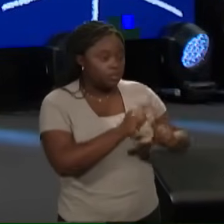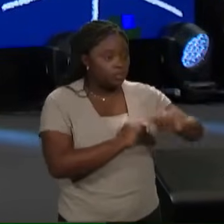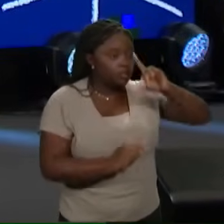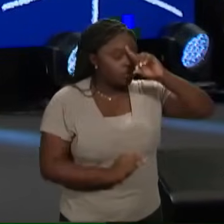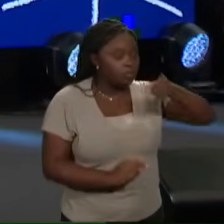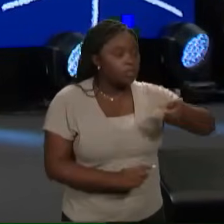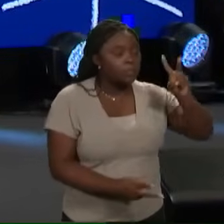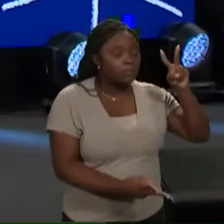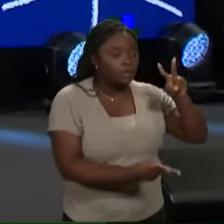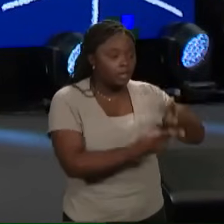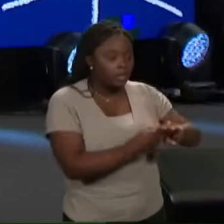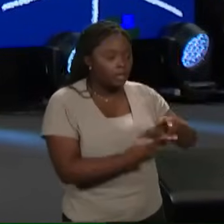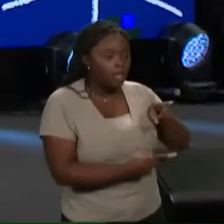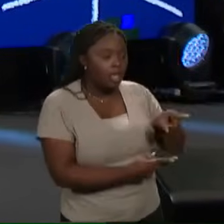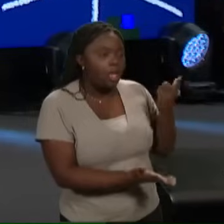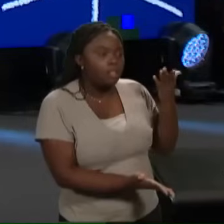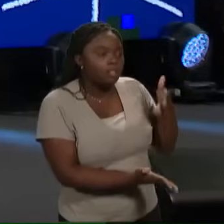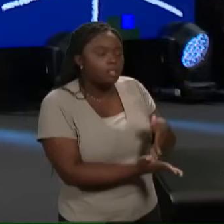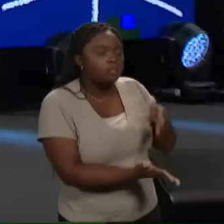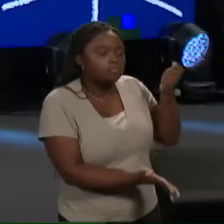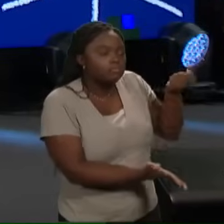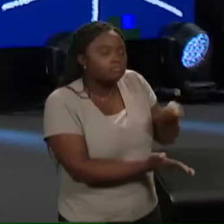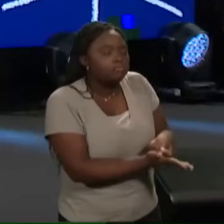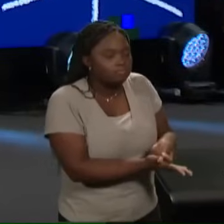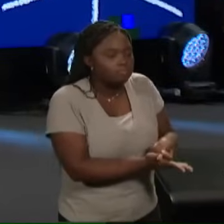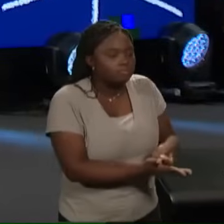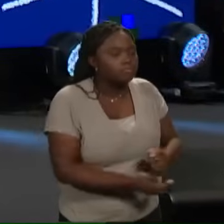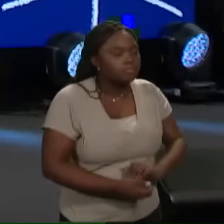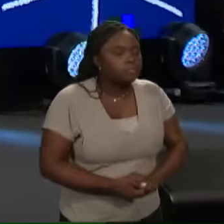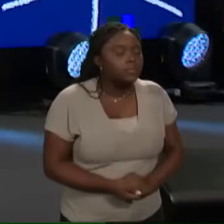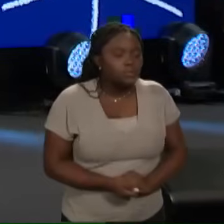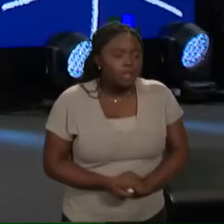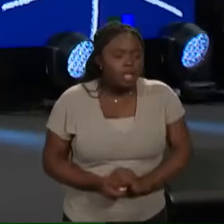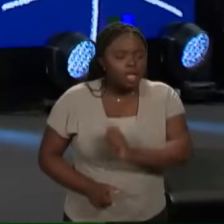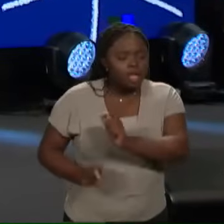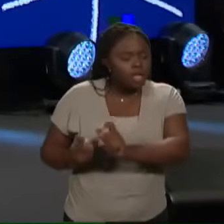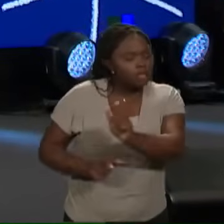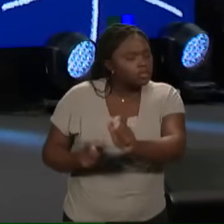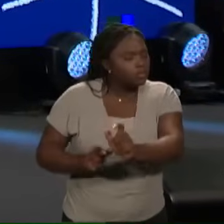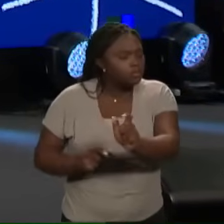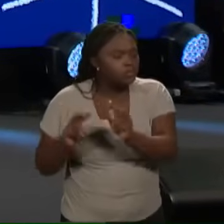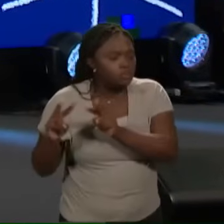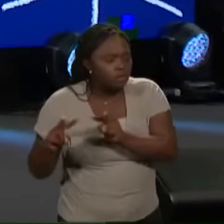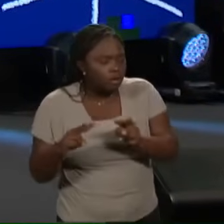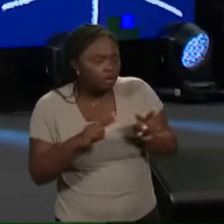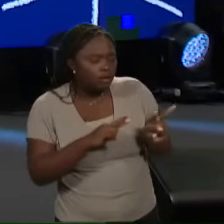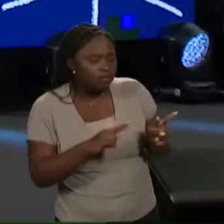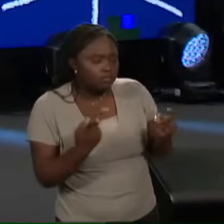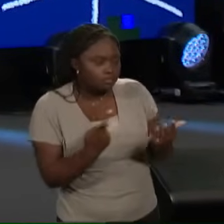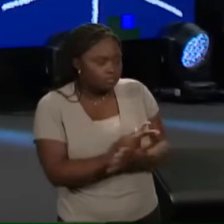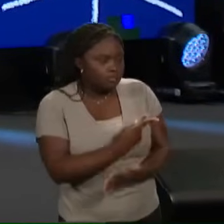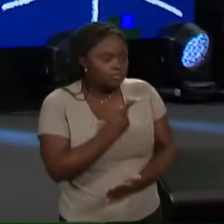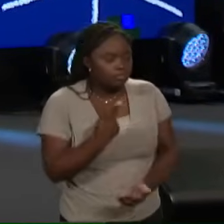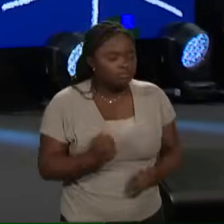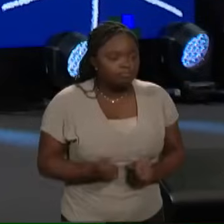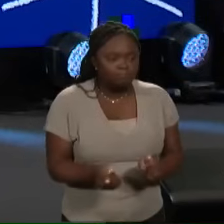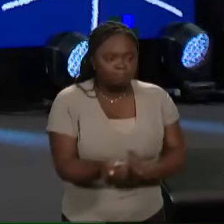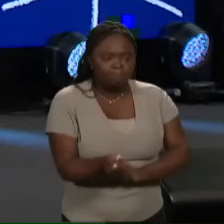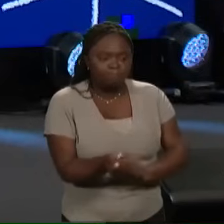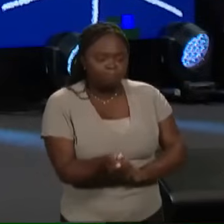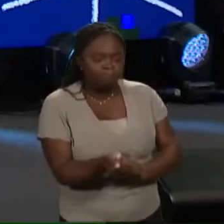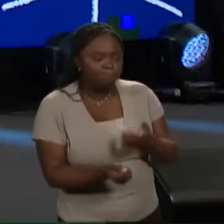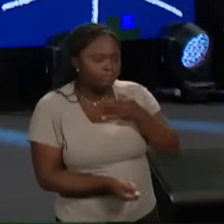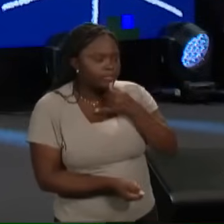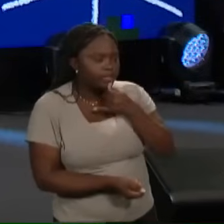lançá-lo na prisão até que pagasse a dívida. Quando os outros servos, companheiros dele, viram o que havia acontecido, ficaram